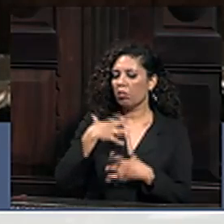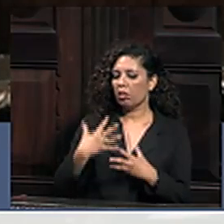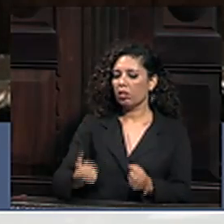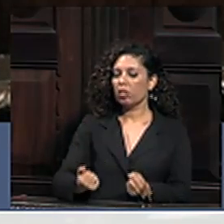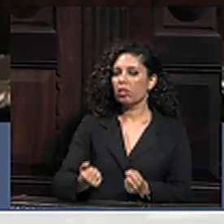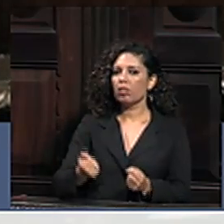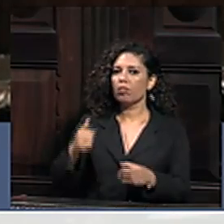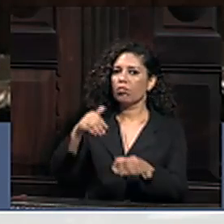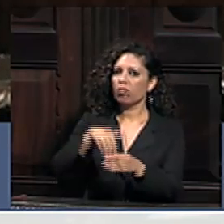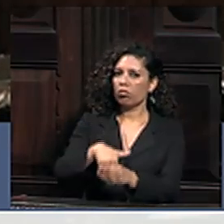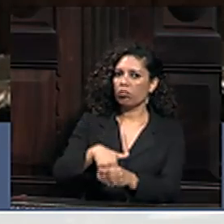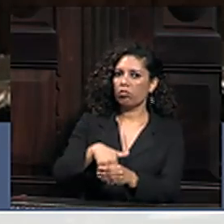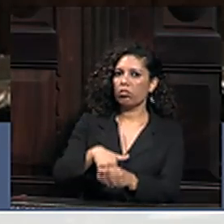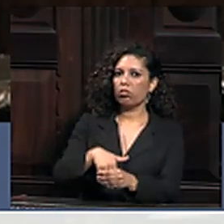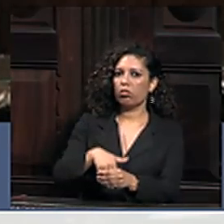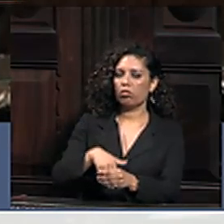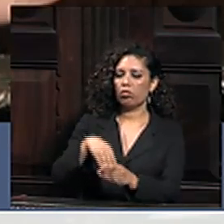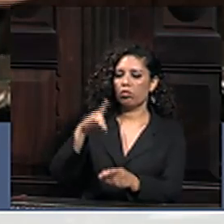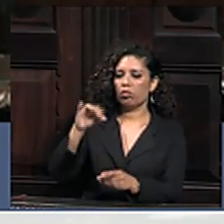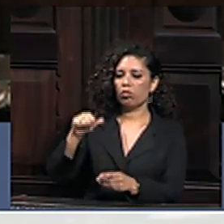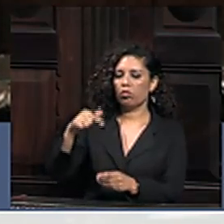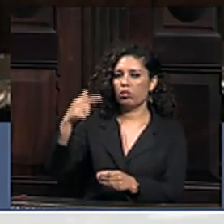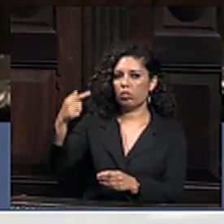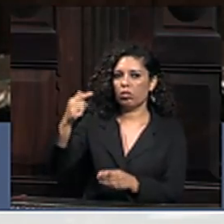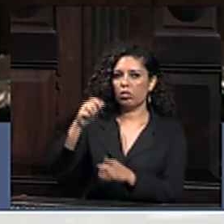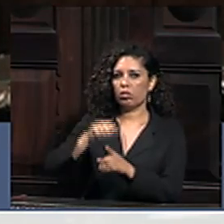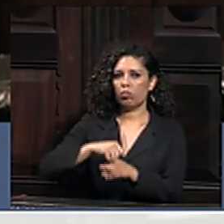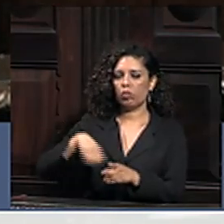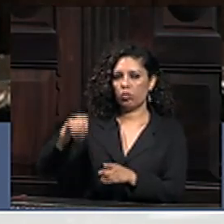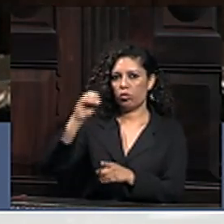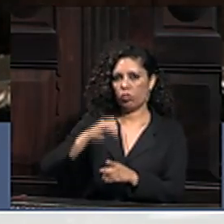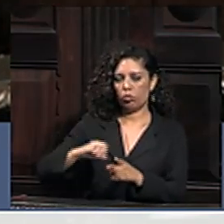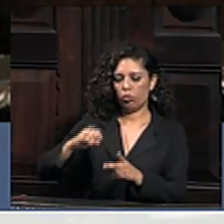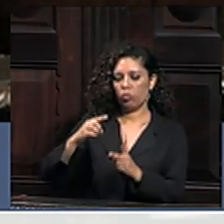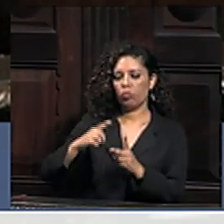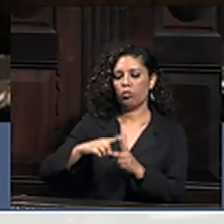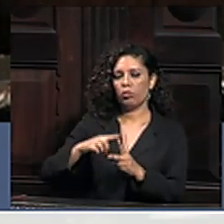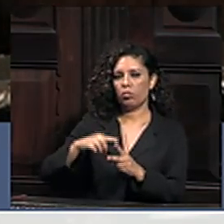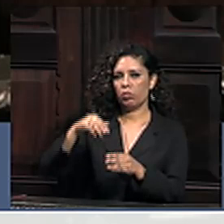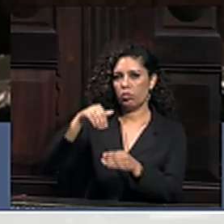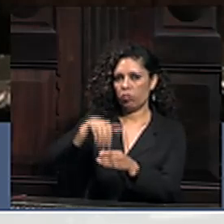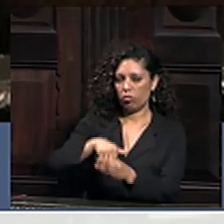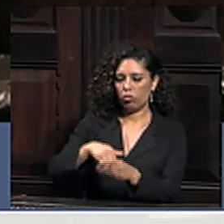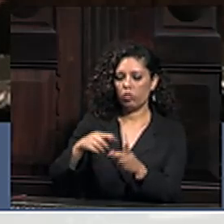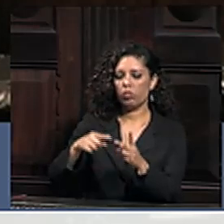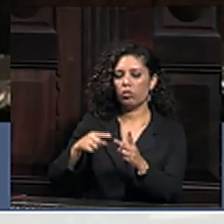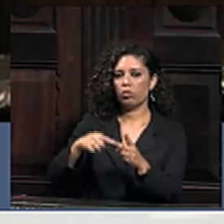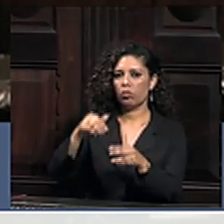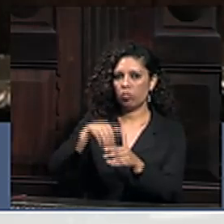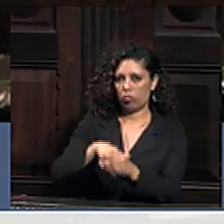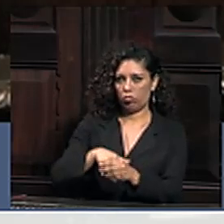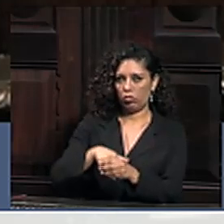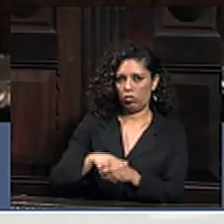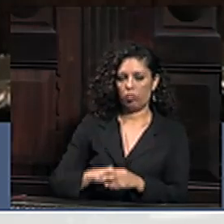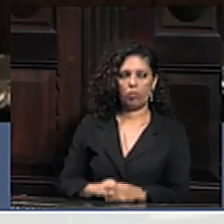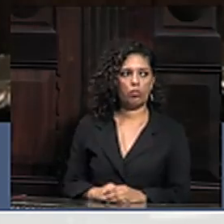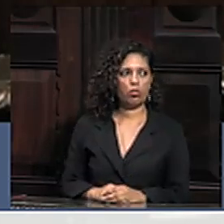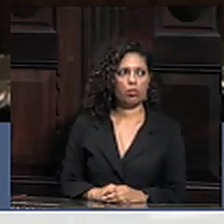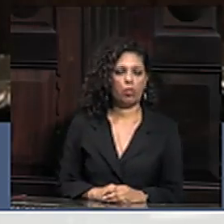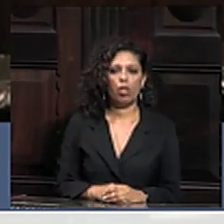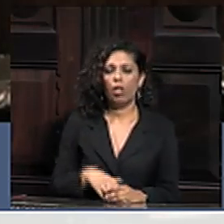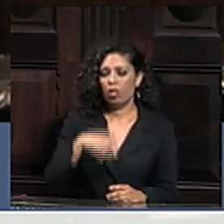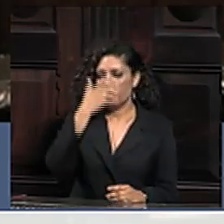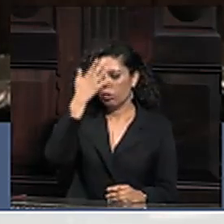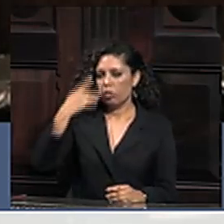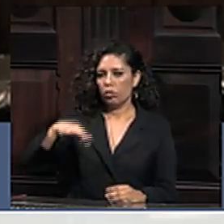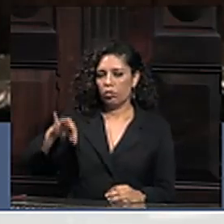As urnas falaram no primeiro e no segundo turnos e, portanto,